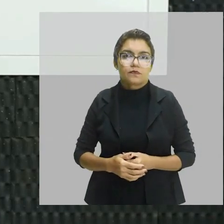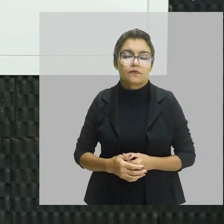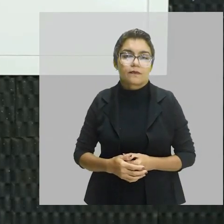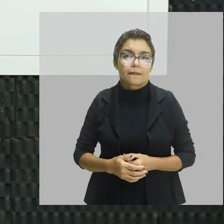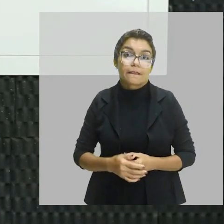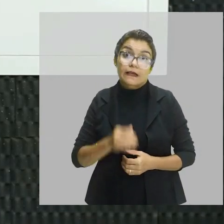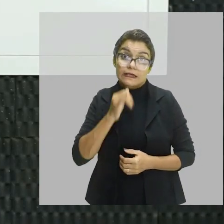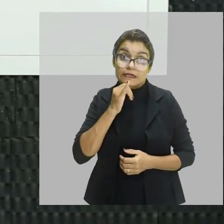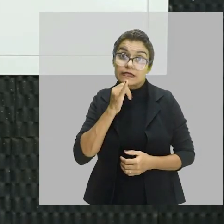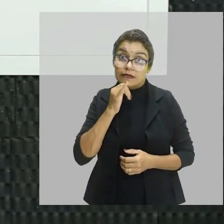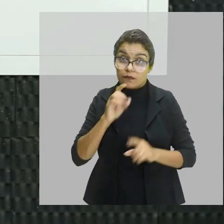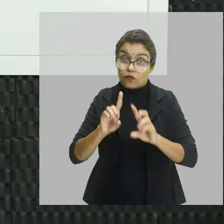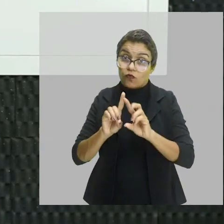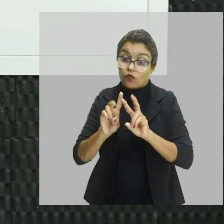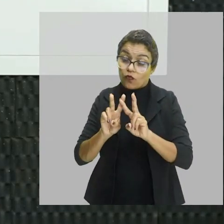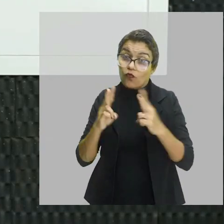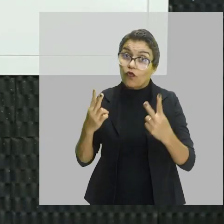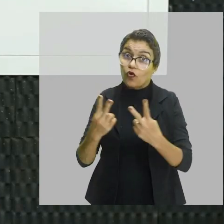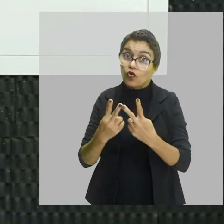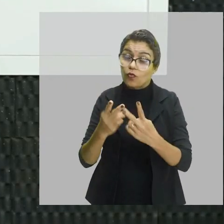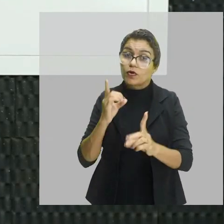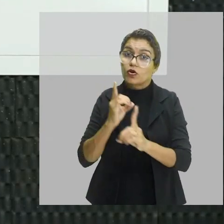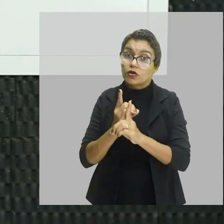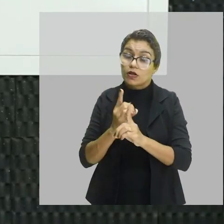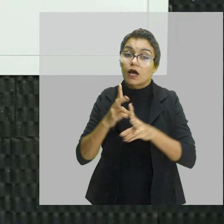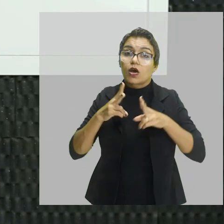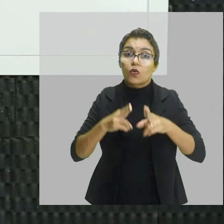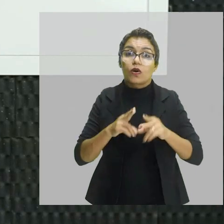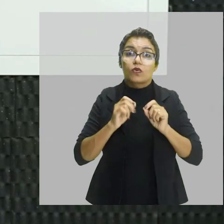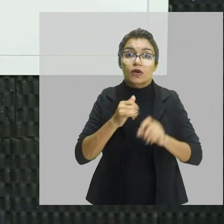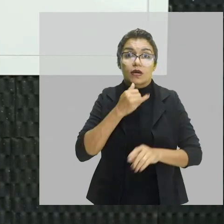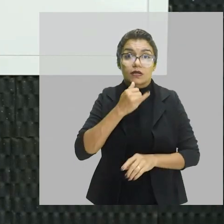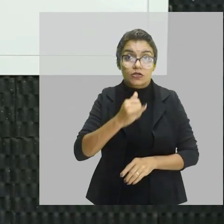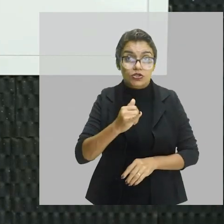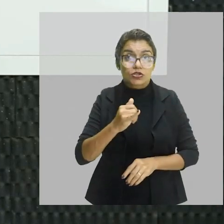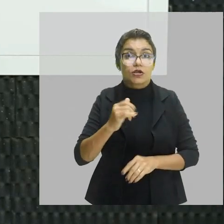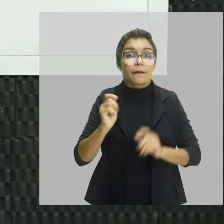Então, quer dizer, o volume é o que a gente vai encontrar, né? E isso vai ser igual ao quê? A energia